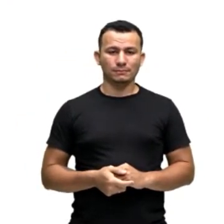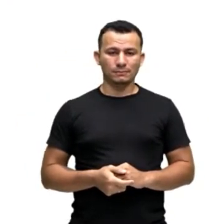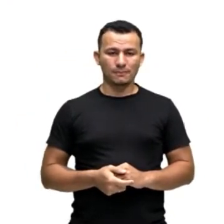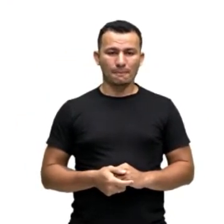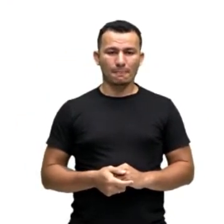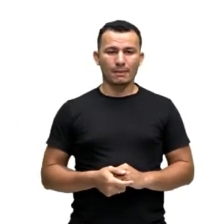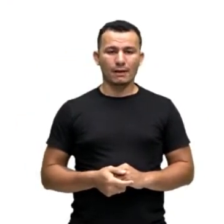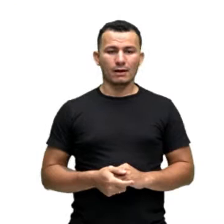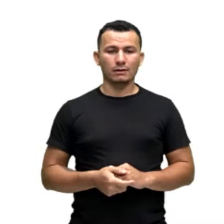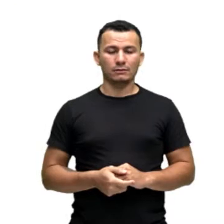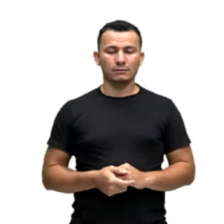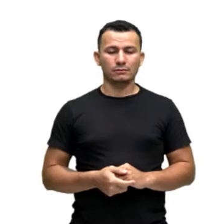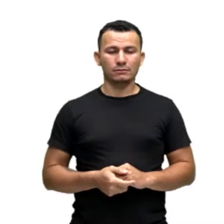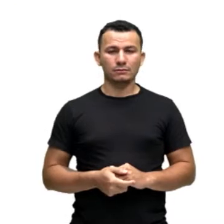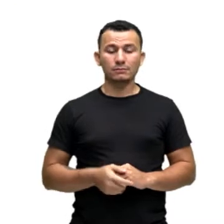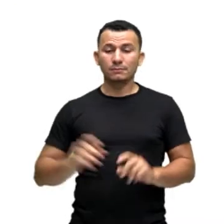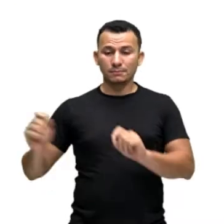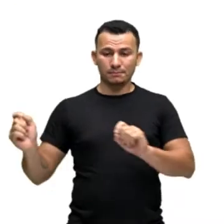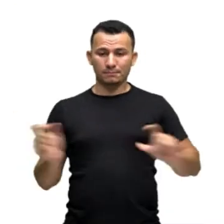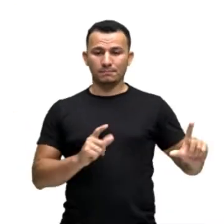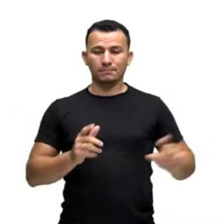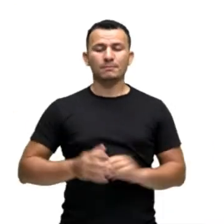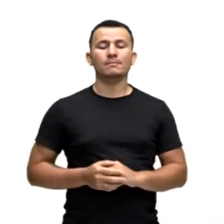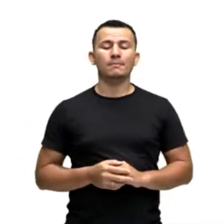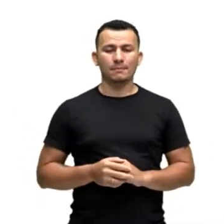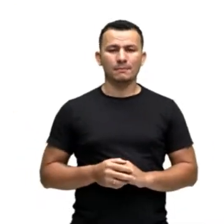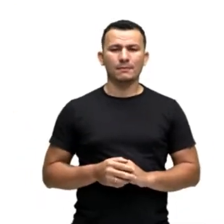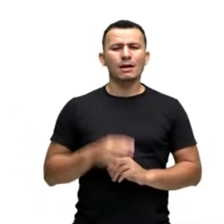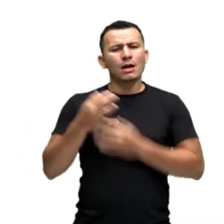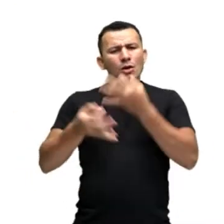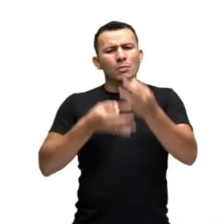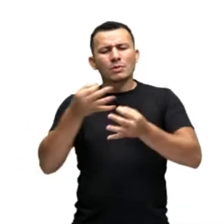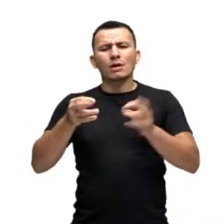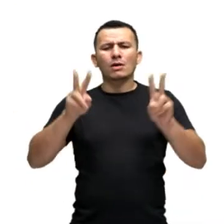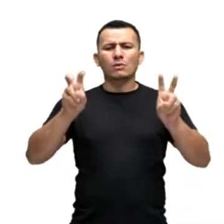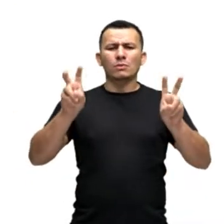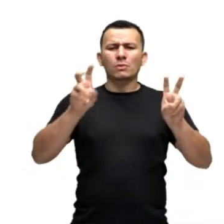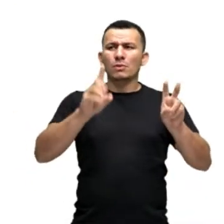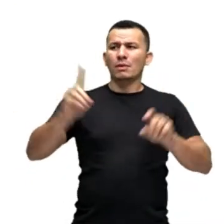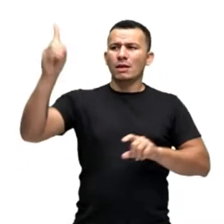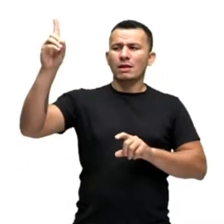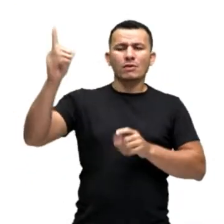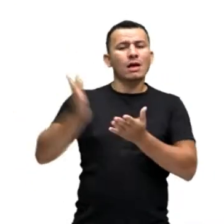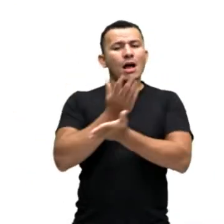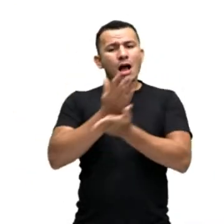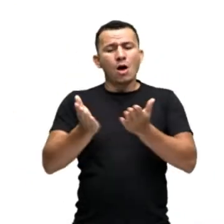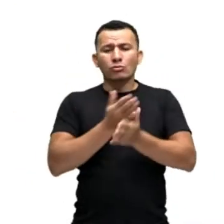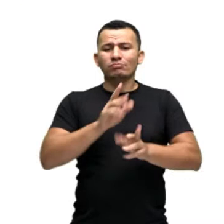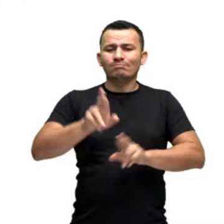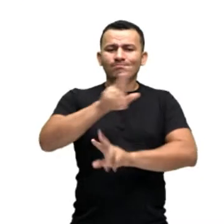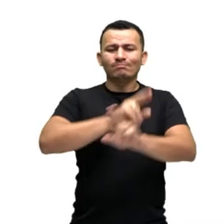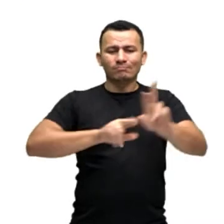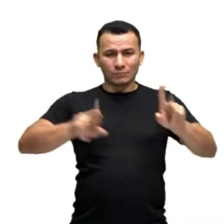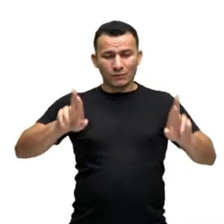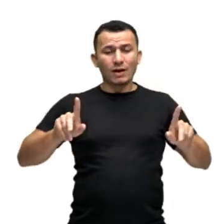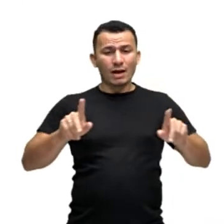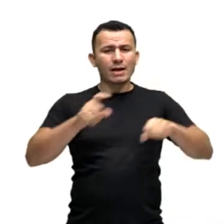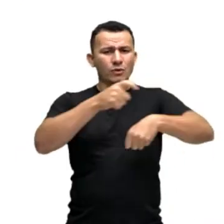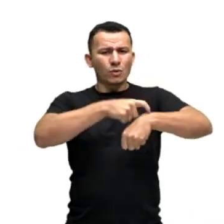na próxima as concepções sobre Deus tem tem variado ao longo do tempo e do espaço